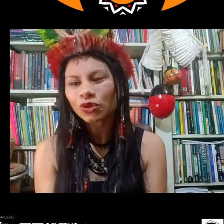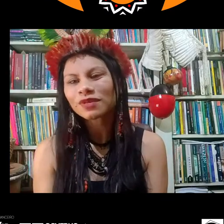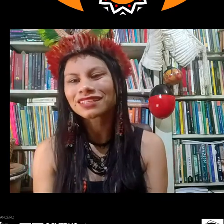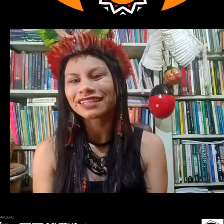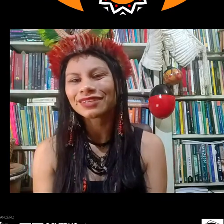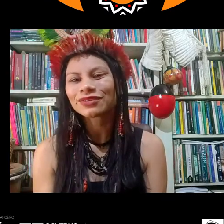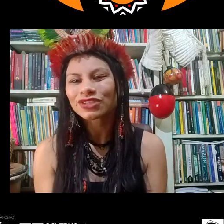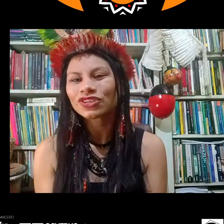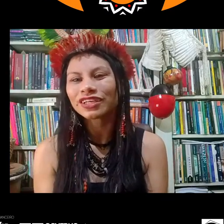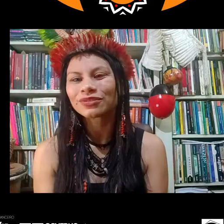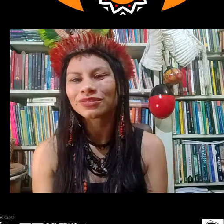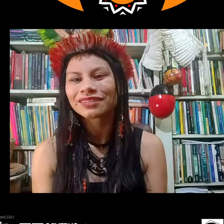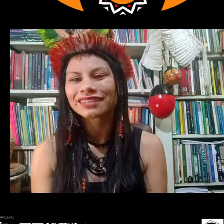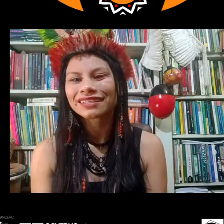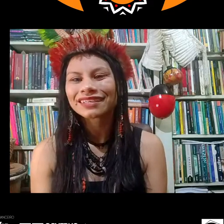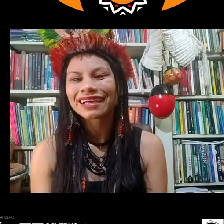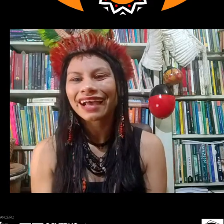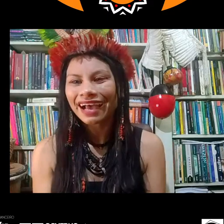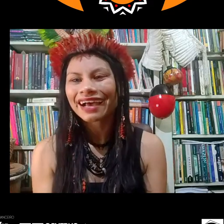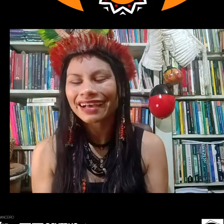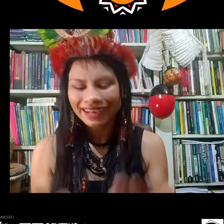e como todo brasileiro tem direito